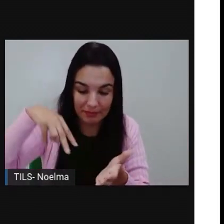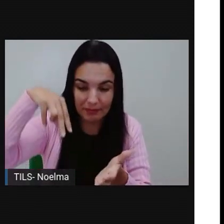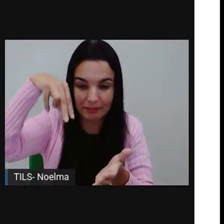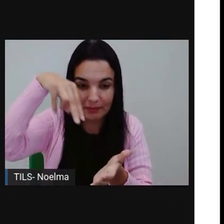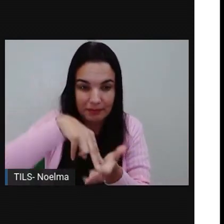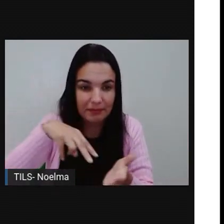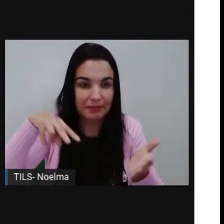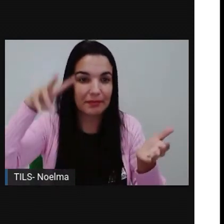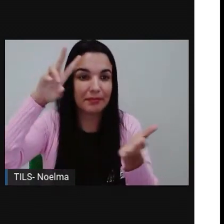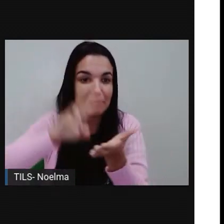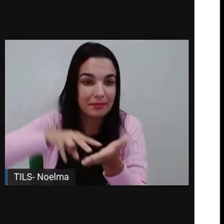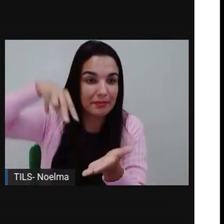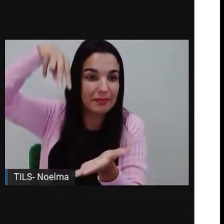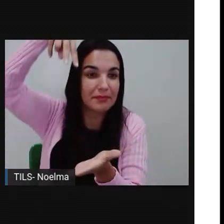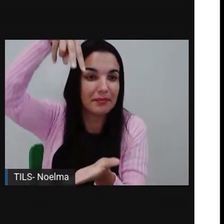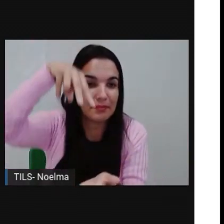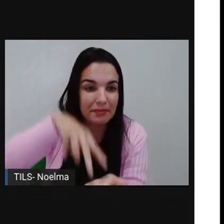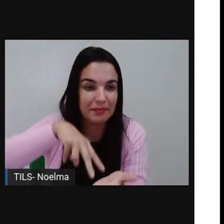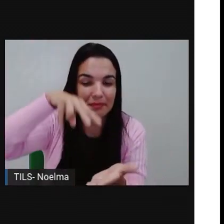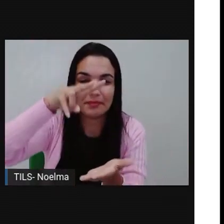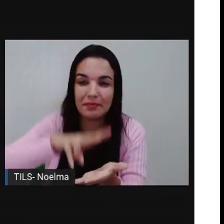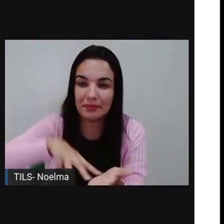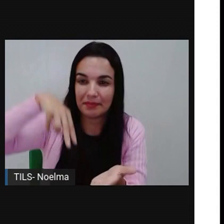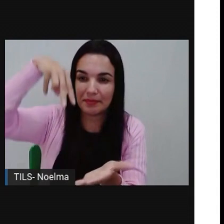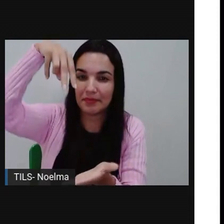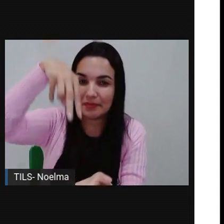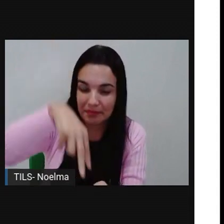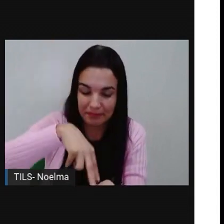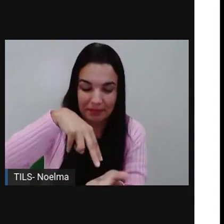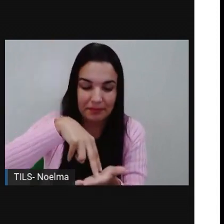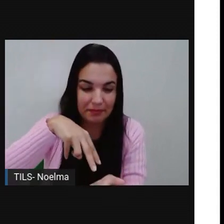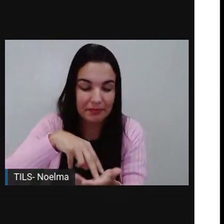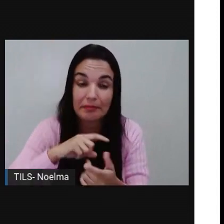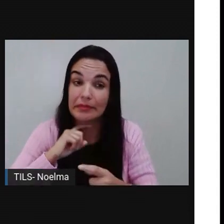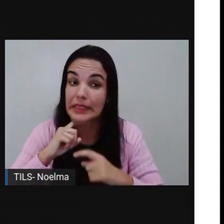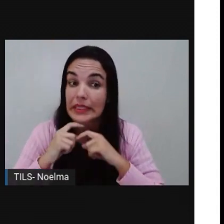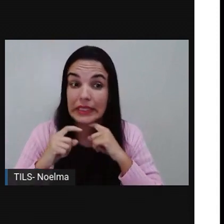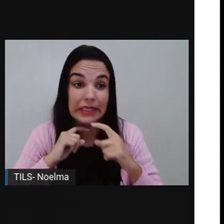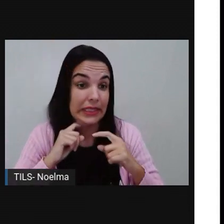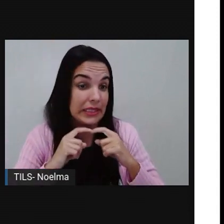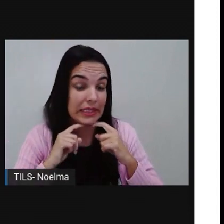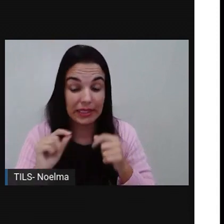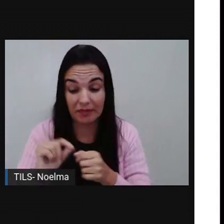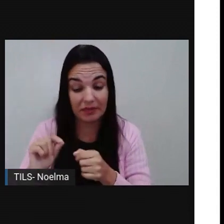Eu vou pular, no carnaval ninguém pula por